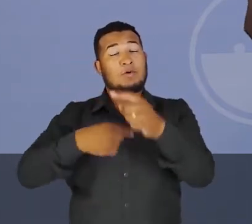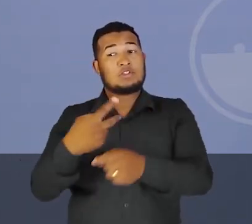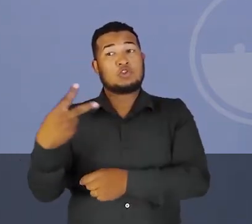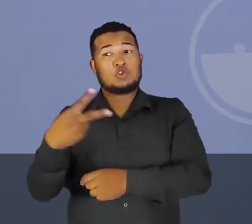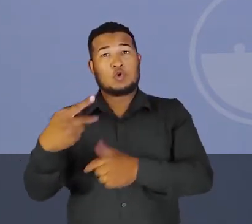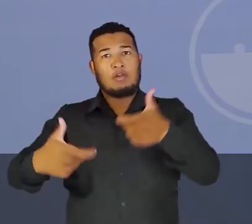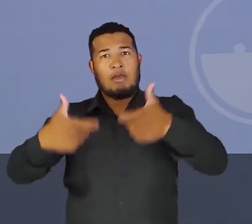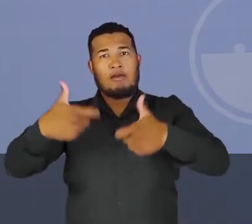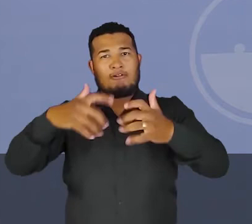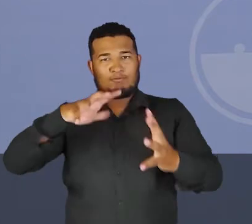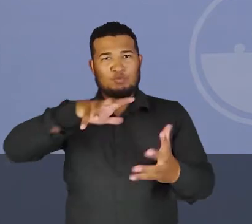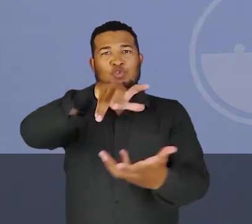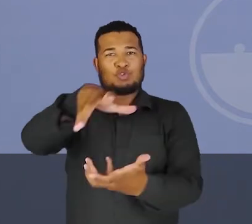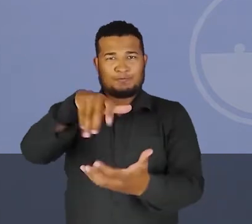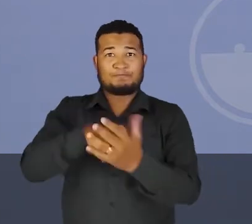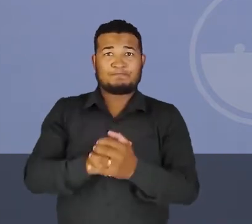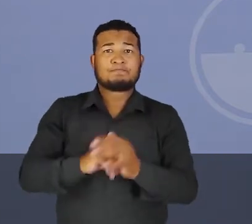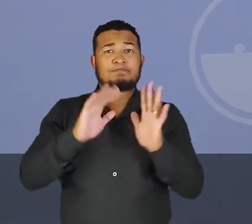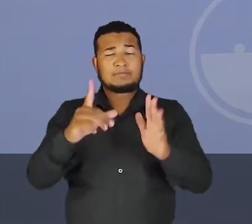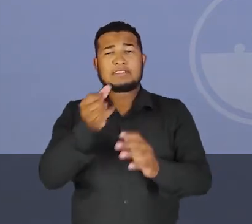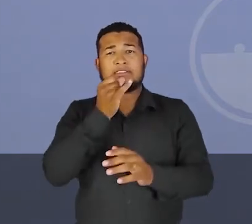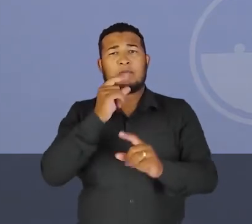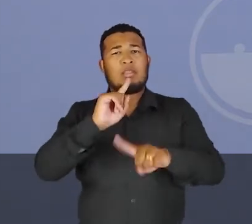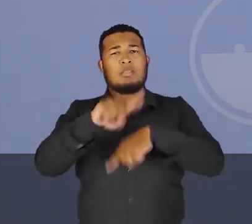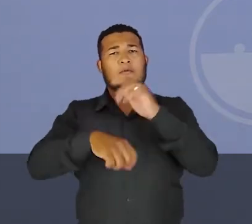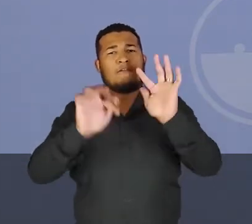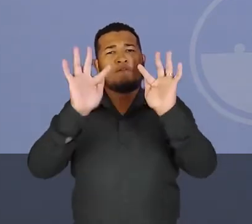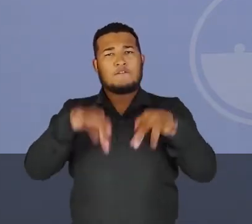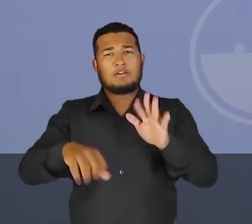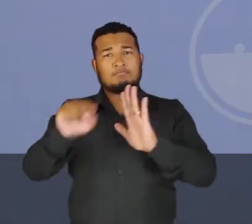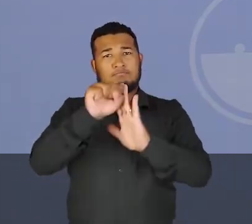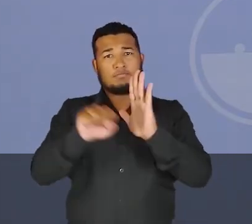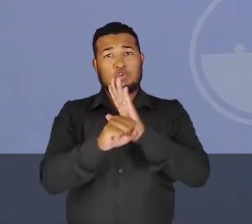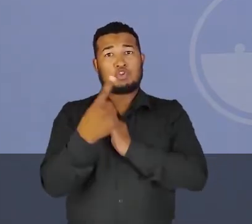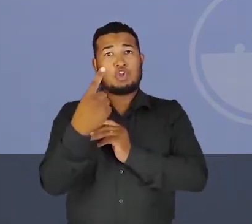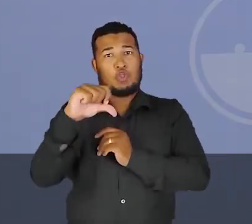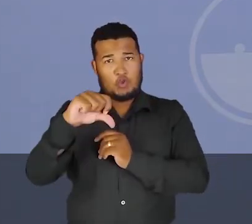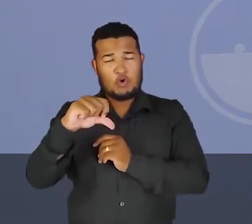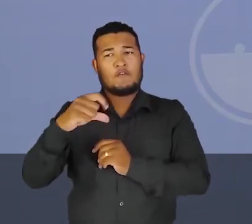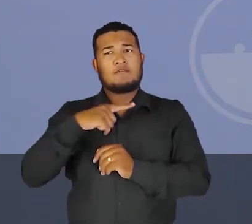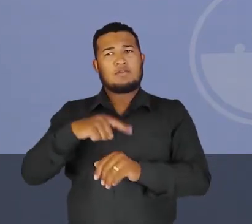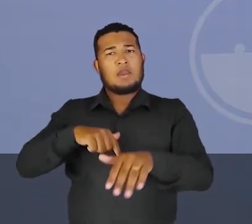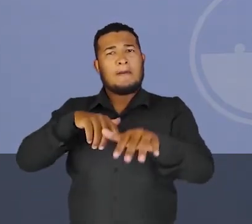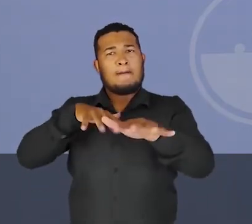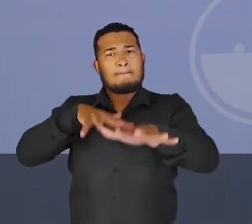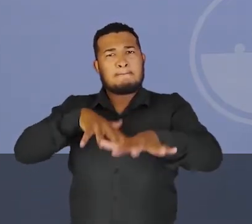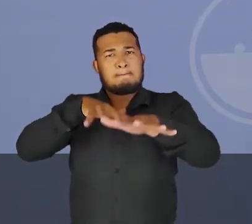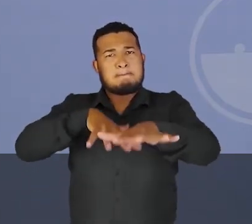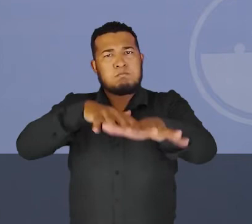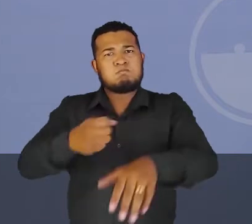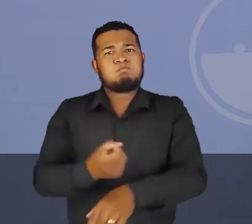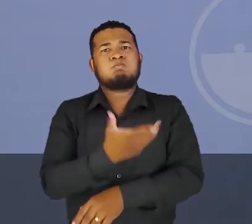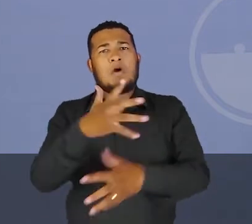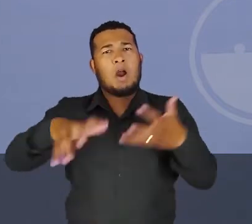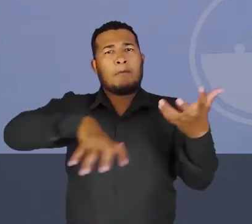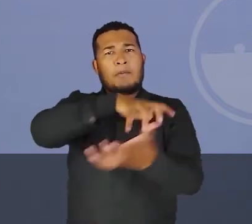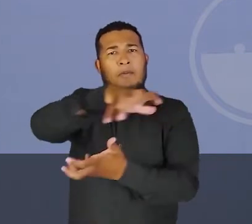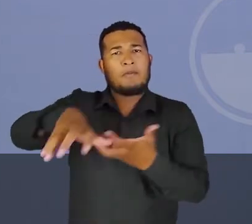tem alguns precedentes, né? No final do século XIX, uma série de movimentos que vão